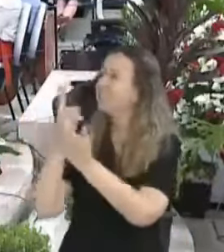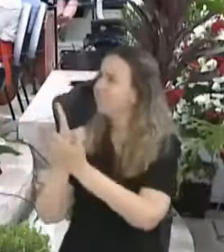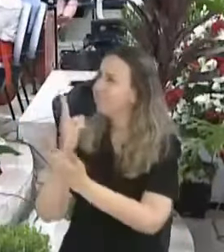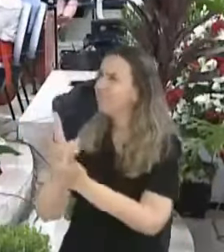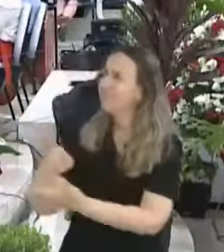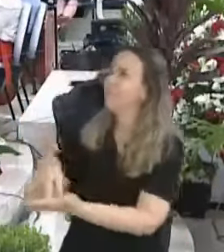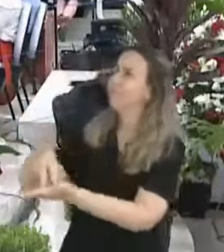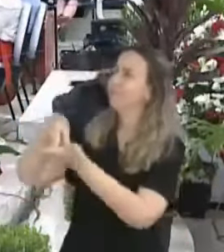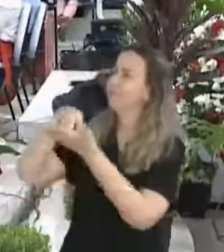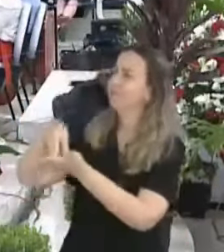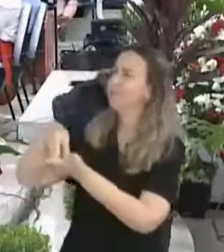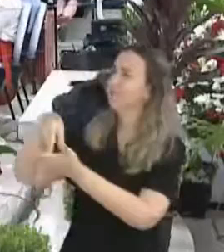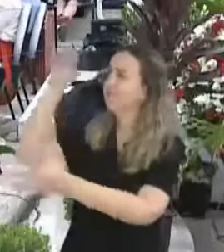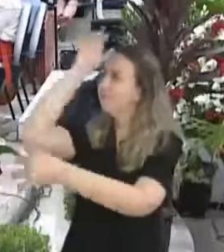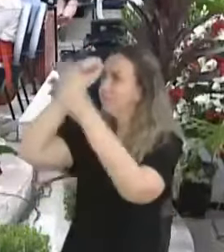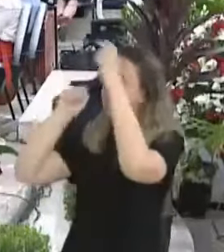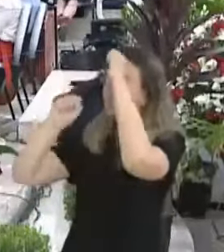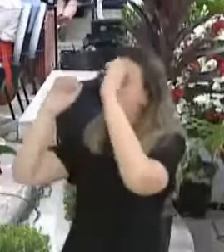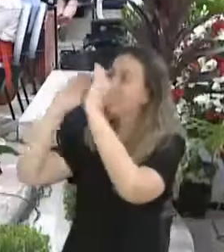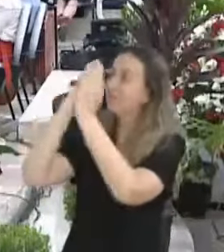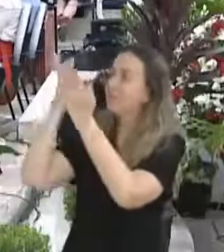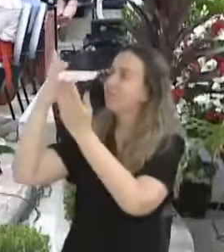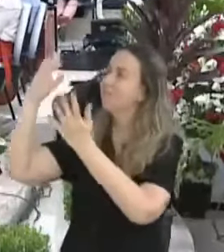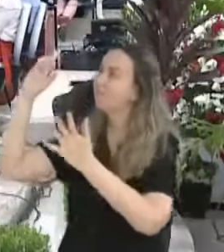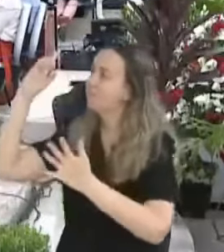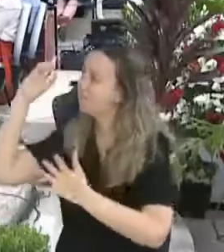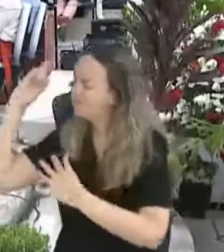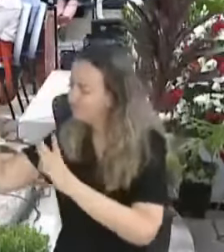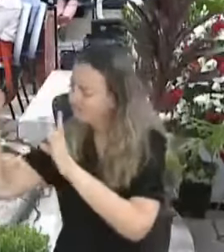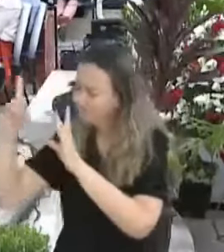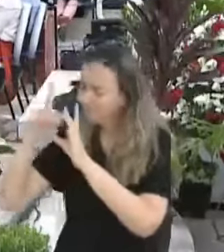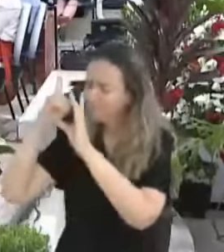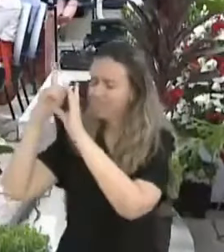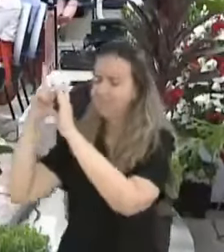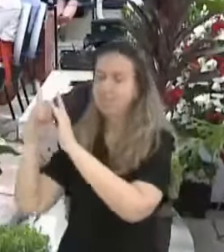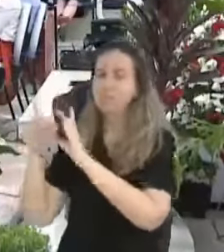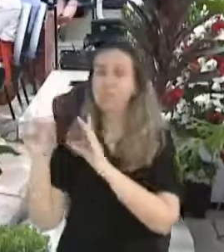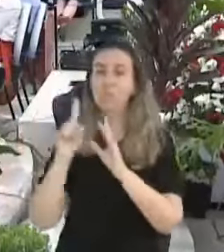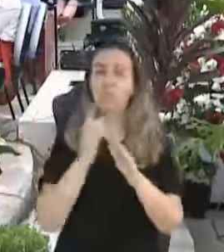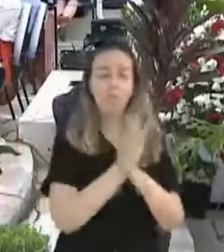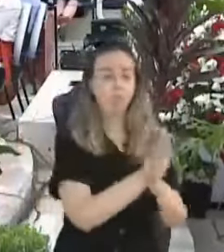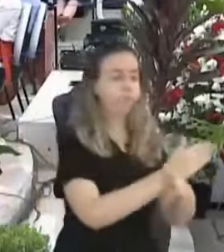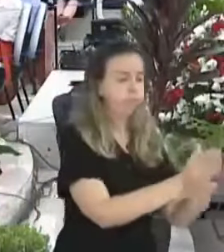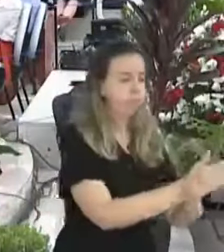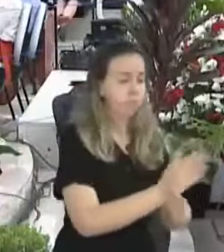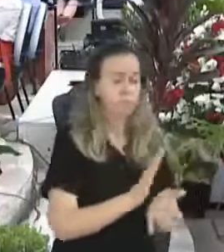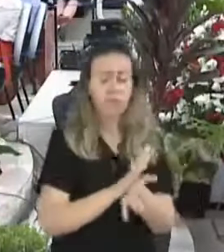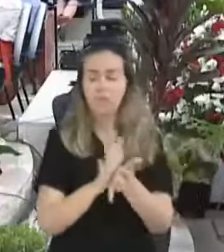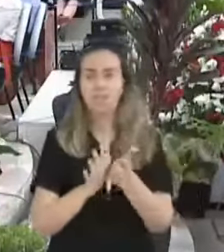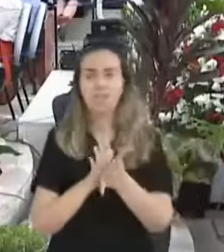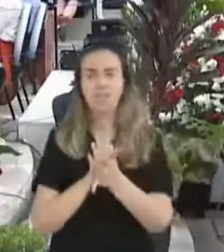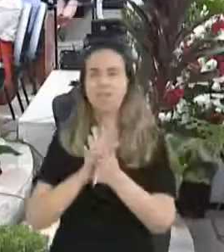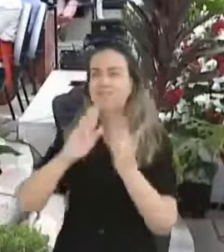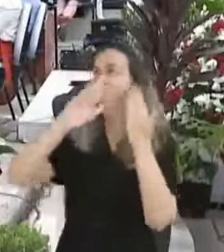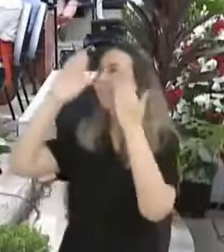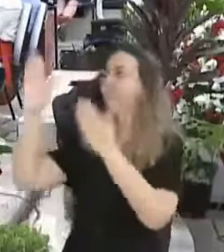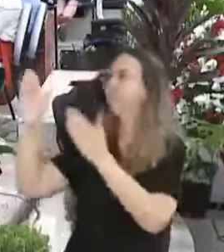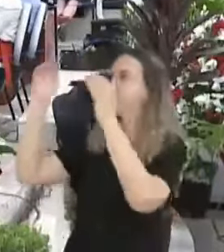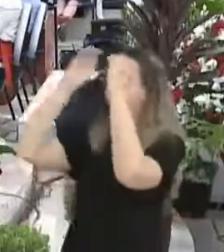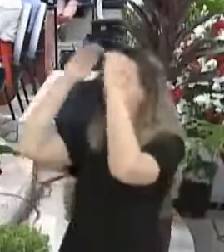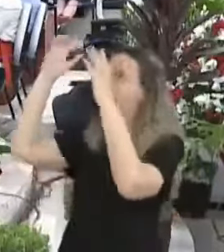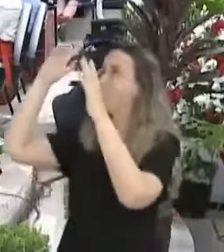convertesse tanto à lei do Senhor, sem se desviar para a direita e nem para a esquerda.